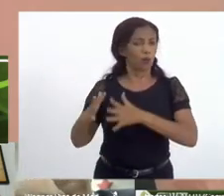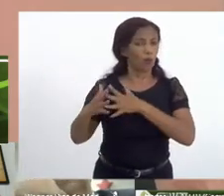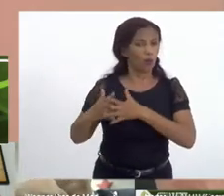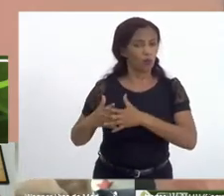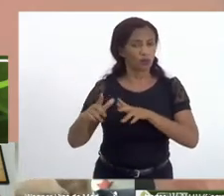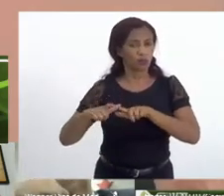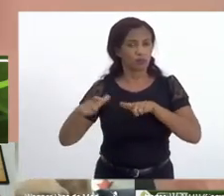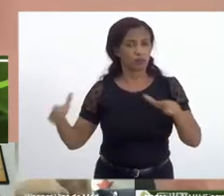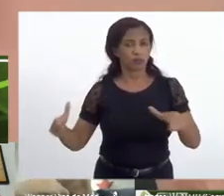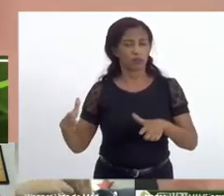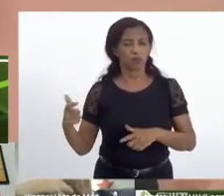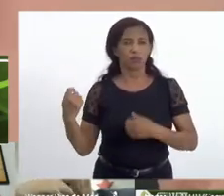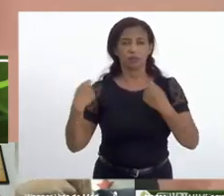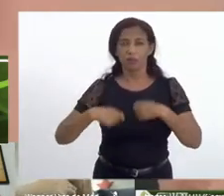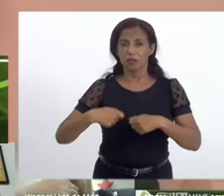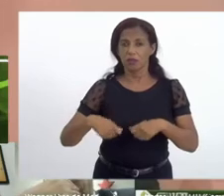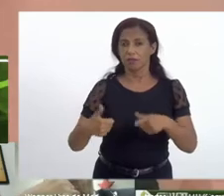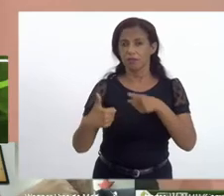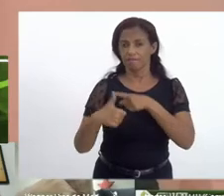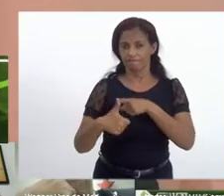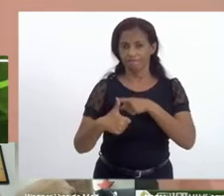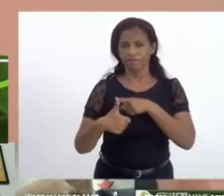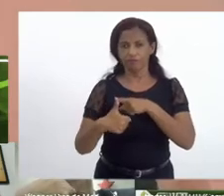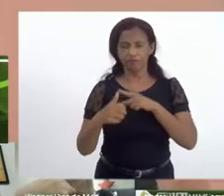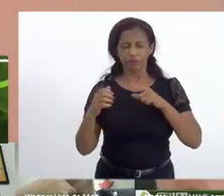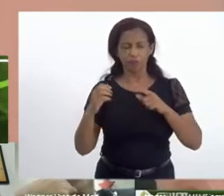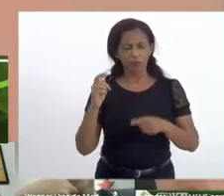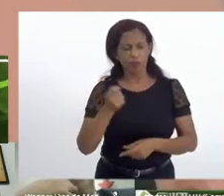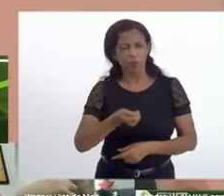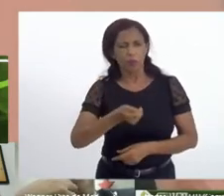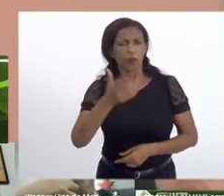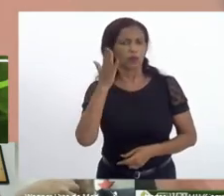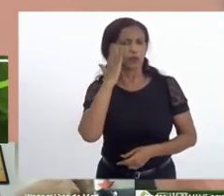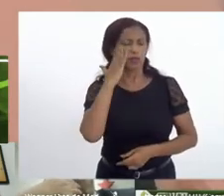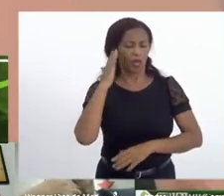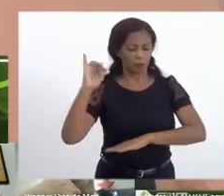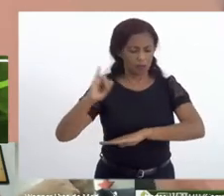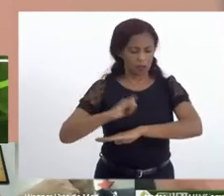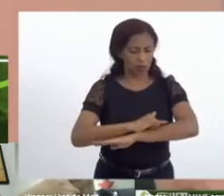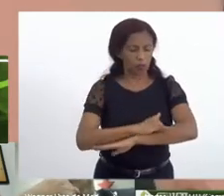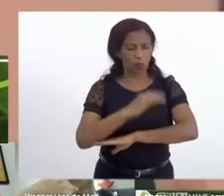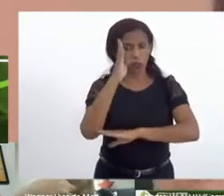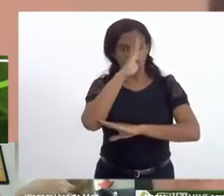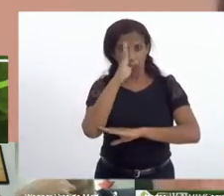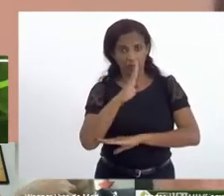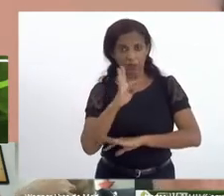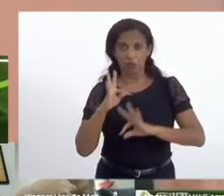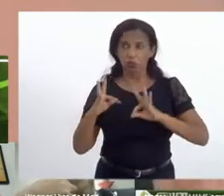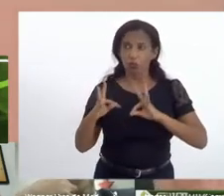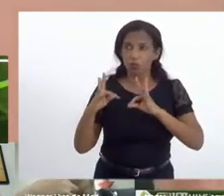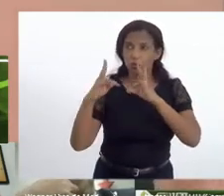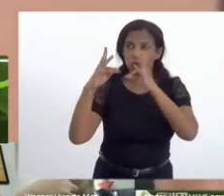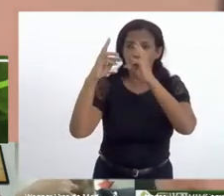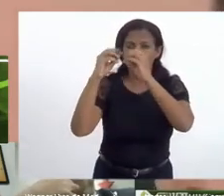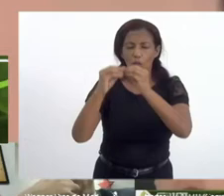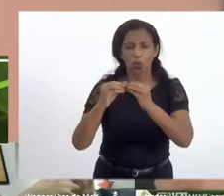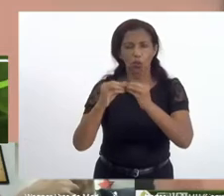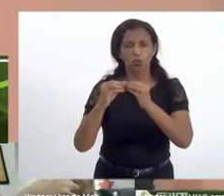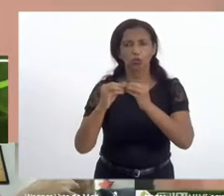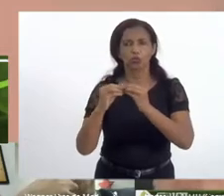É necessário, primeiro, poucos sabem, mas os aeroportos no Brasil, todos são